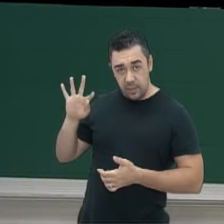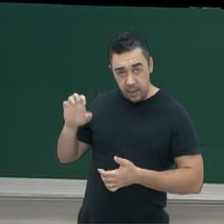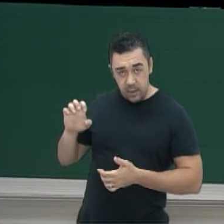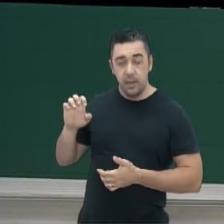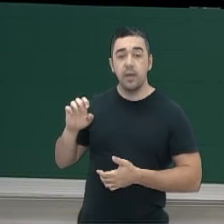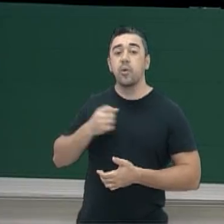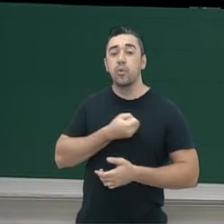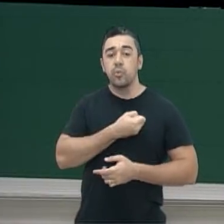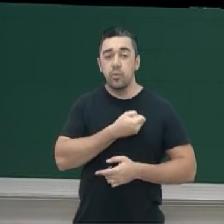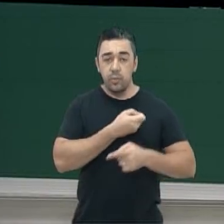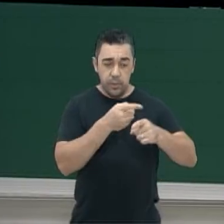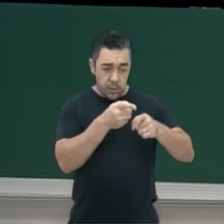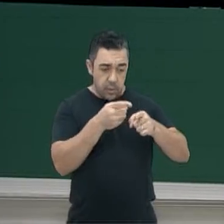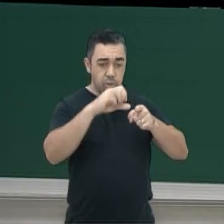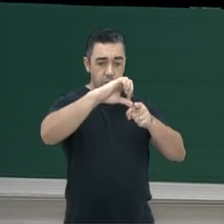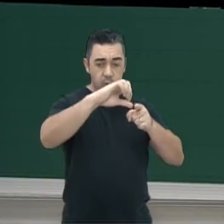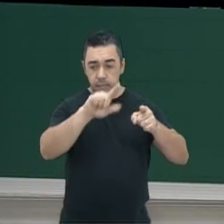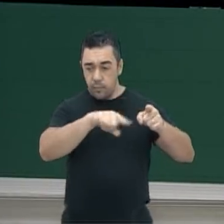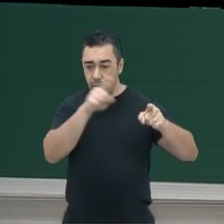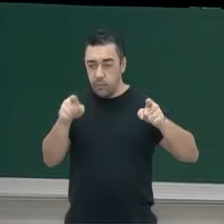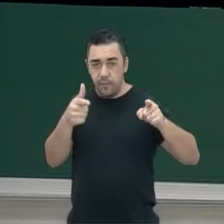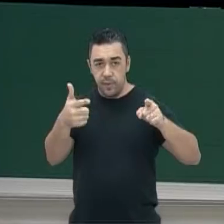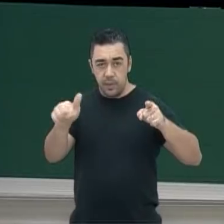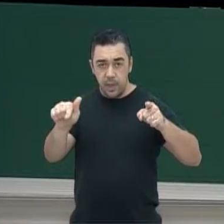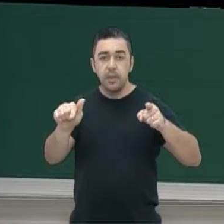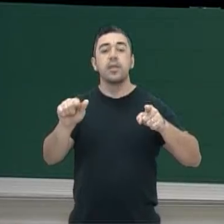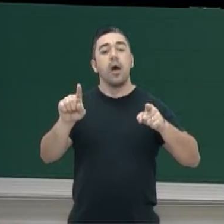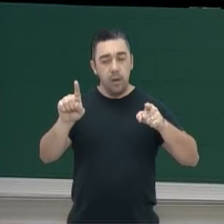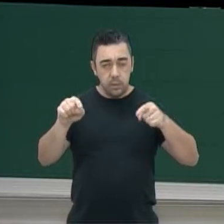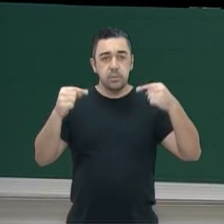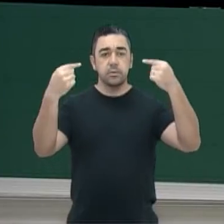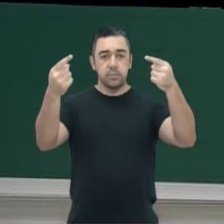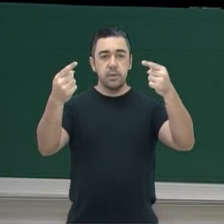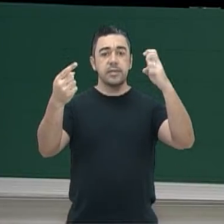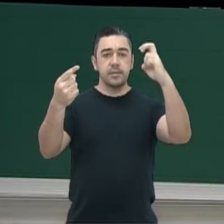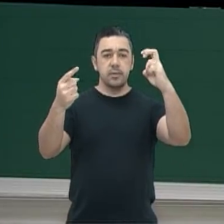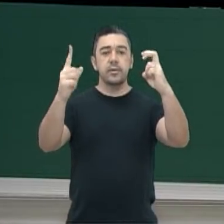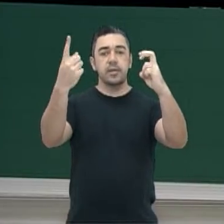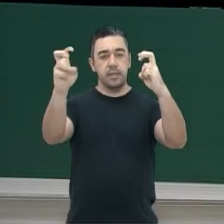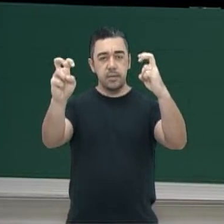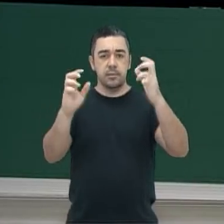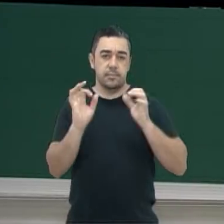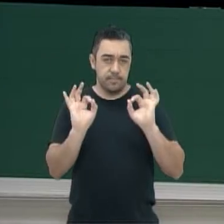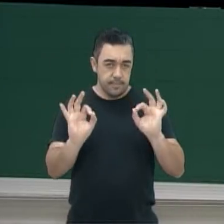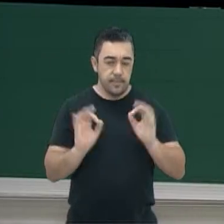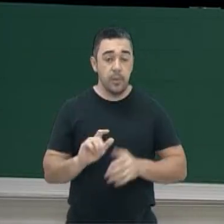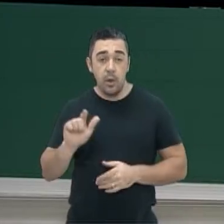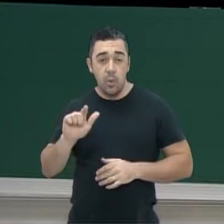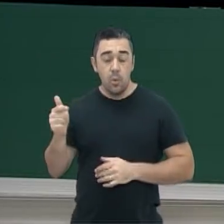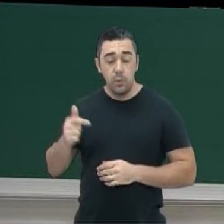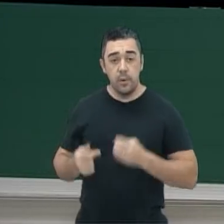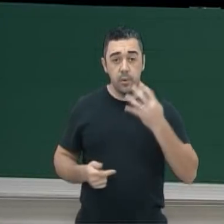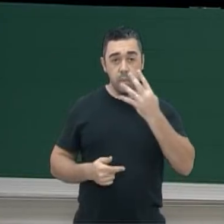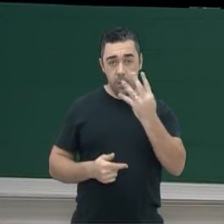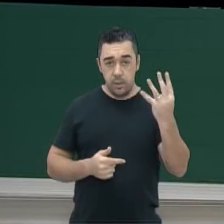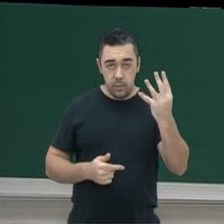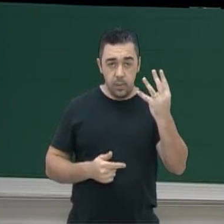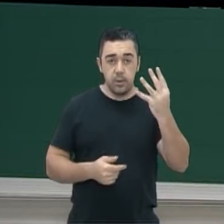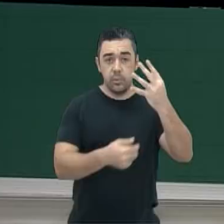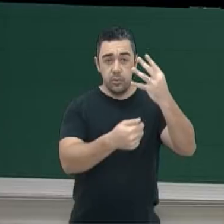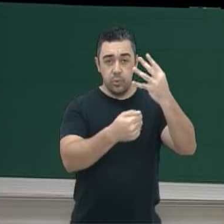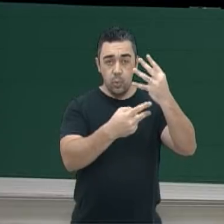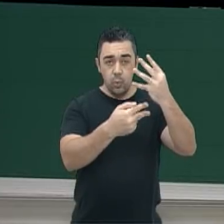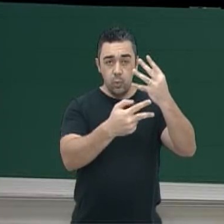denominador é 27, vai ser 15 27 avos. E a outra? 44